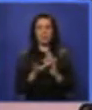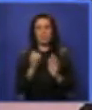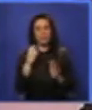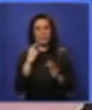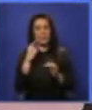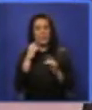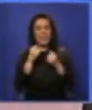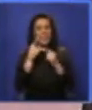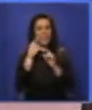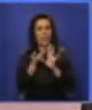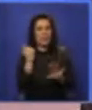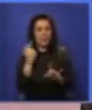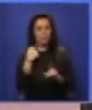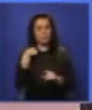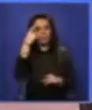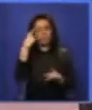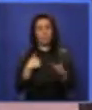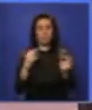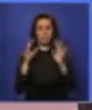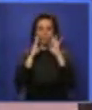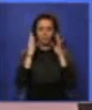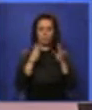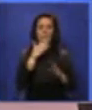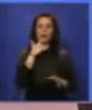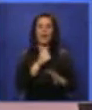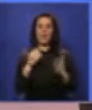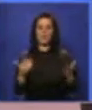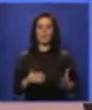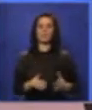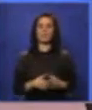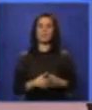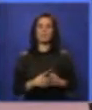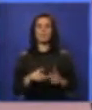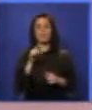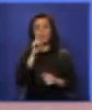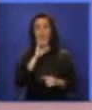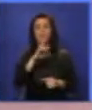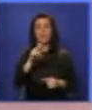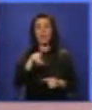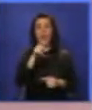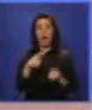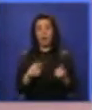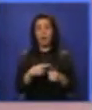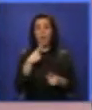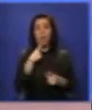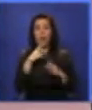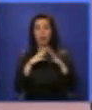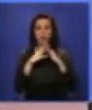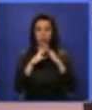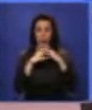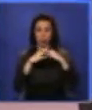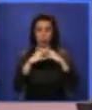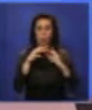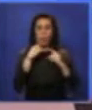desvitalizações. E então, sim, preparámos o terreno para nos dedicarmos à estética. No caso da Carla, tínhamos bastante estrutura